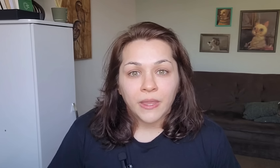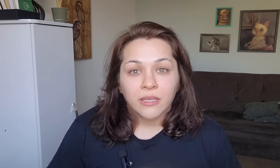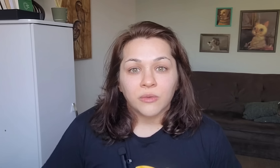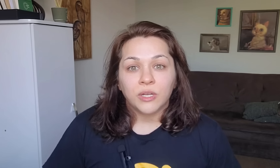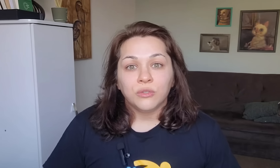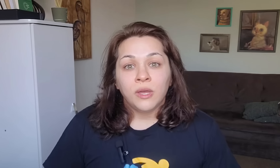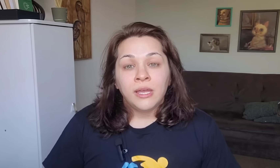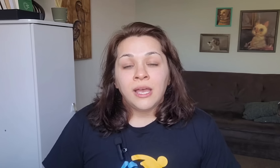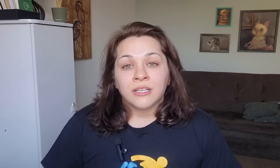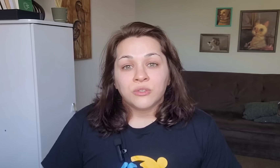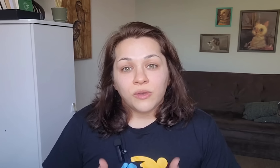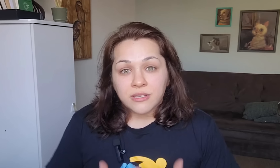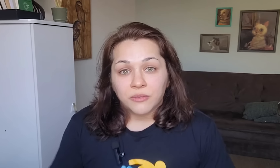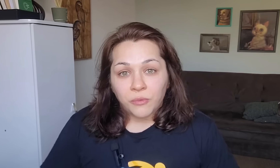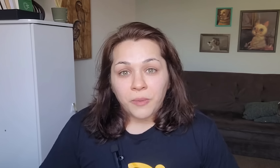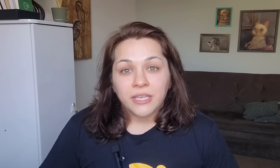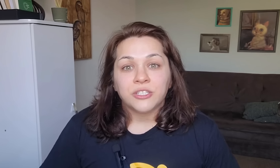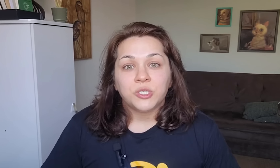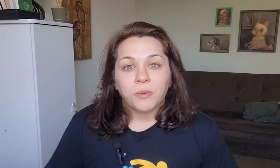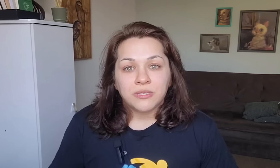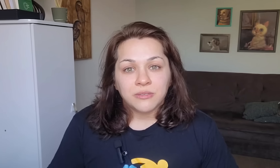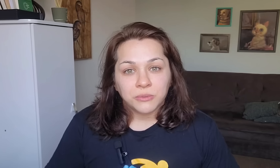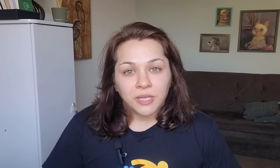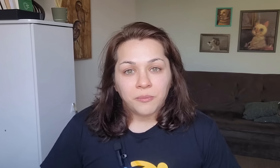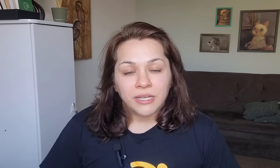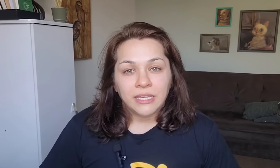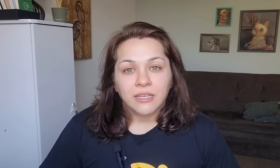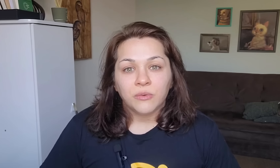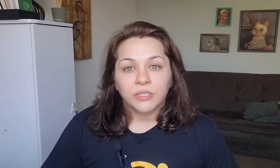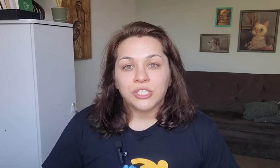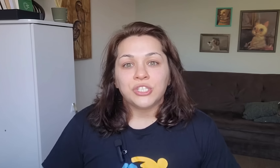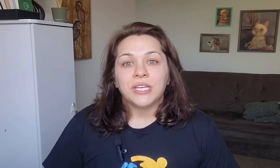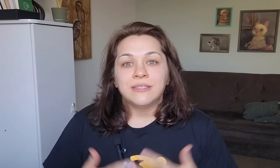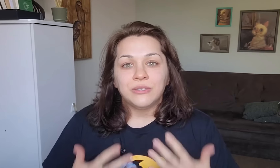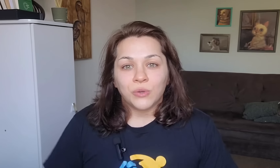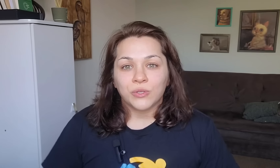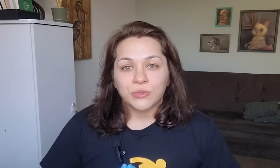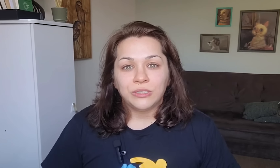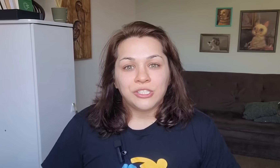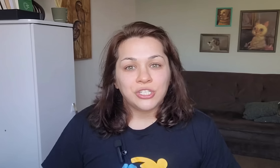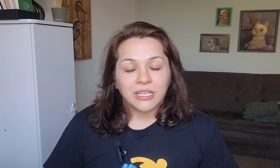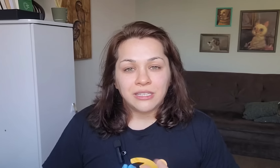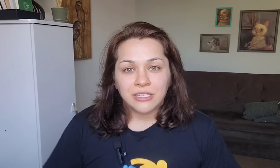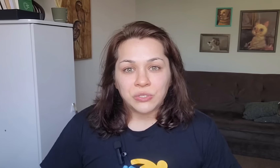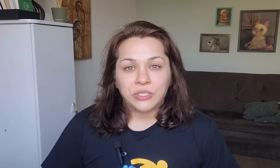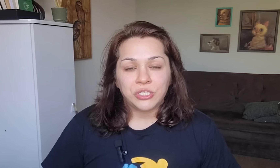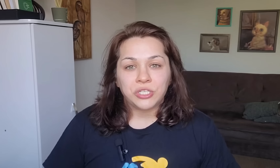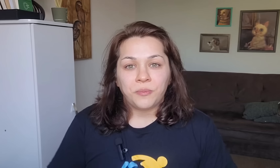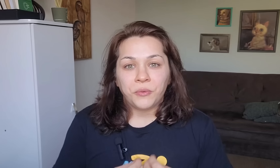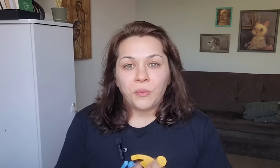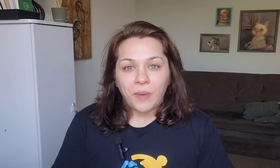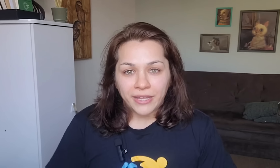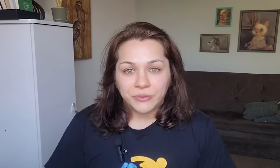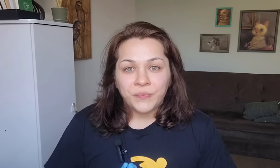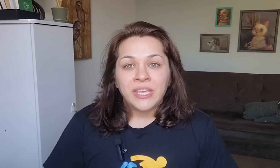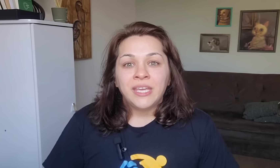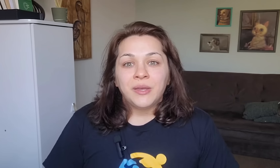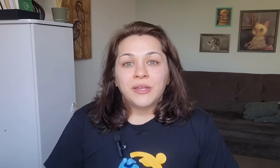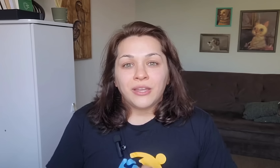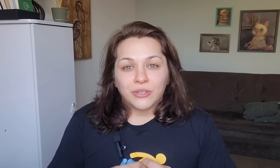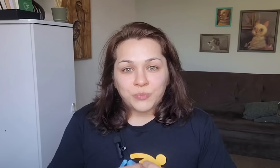lugar. Que quando as coisas não vão bem, a gente pode se voltar para Ele. Quando a gente está ansioso, quando a gente está triste, quando a gente está